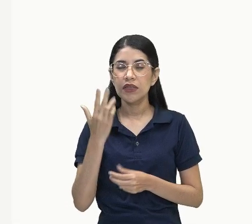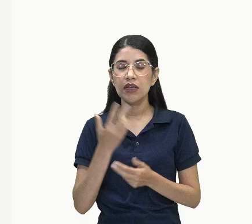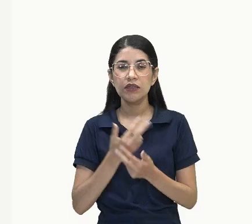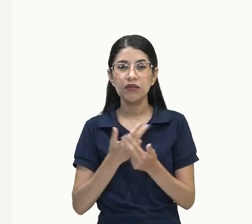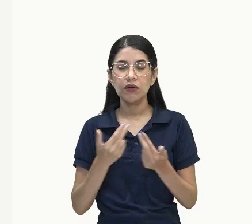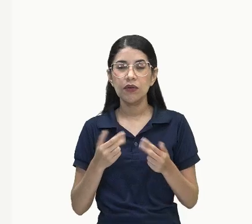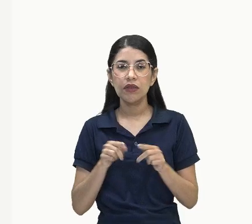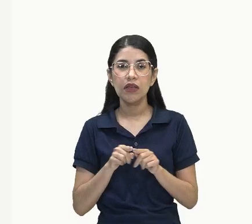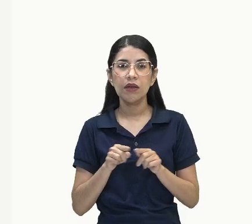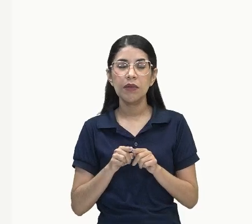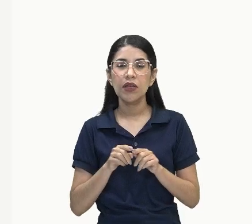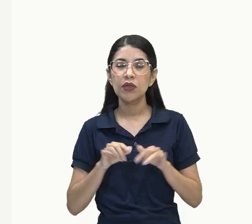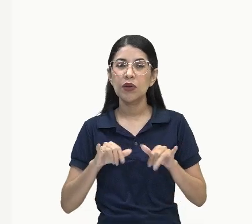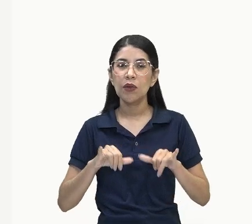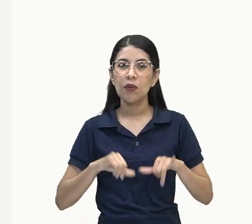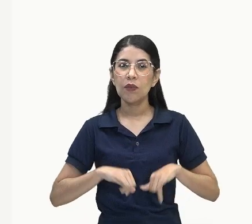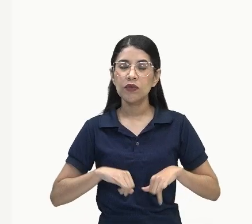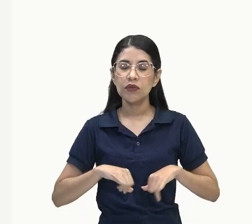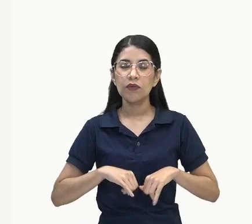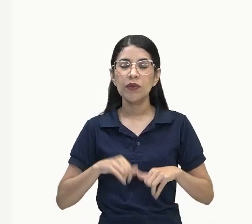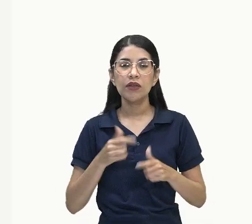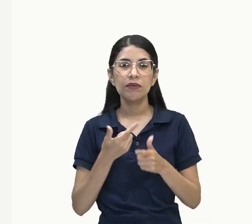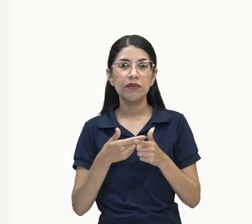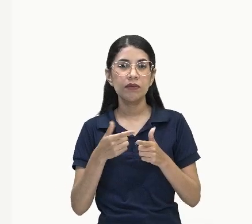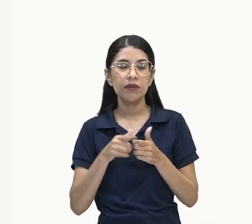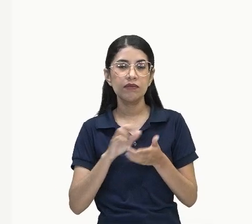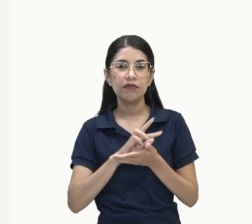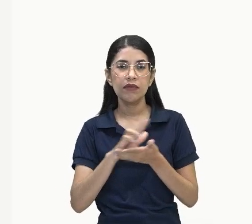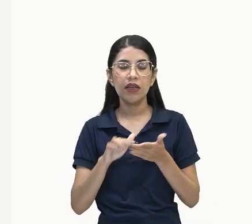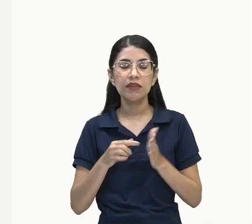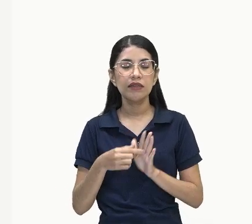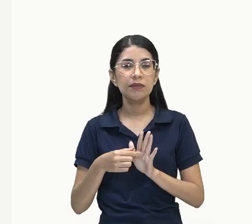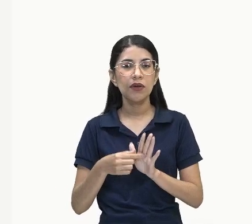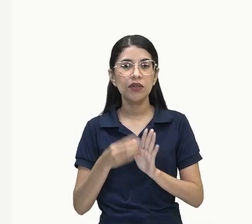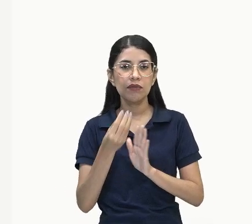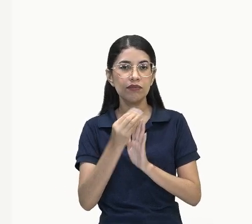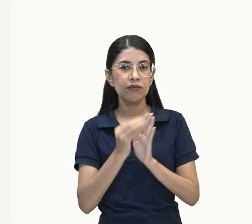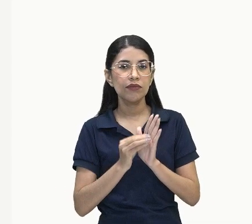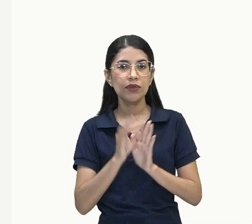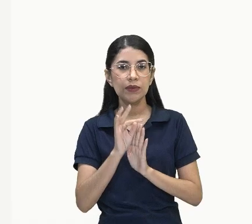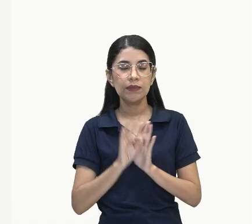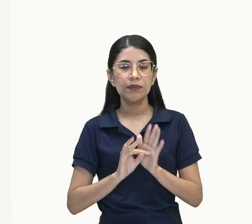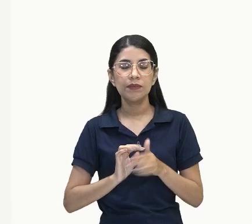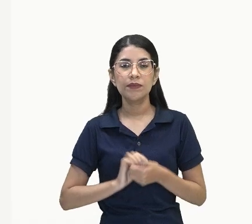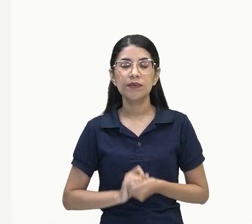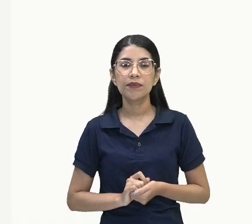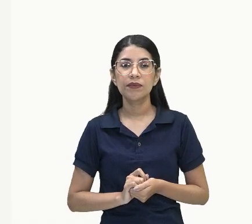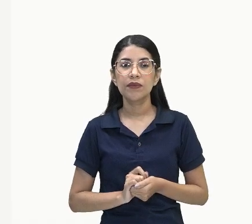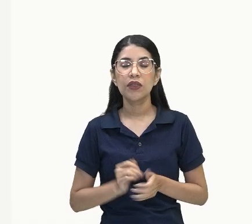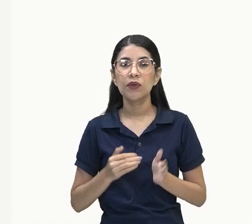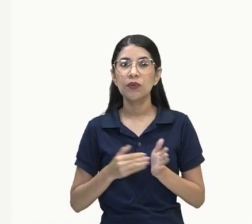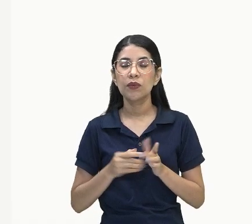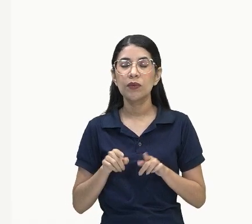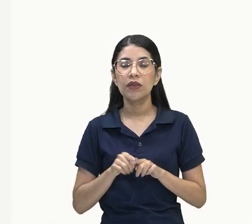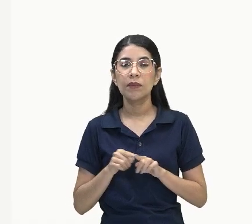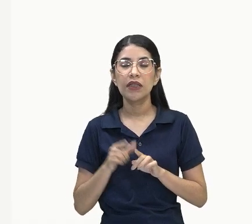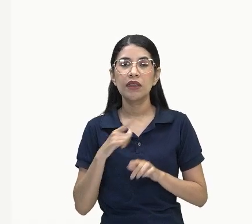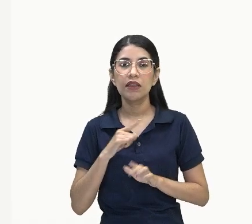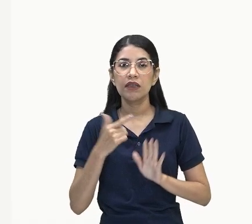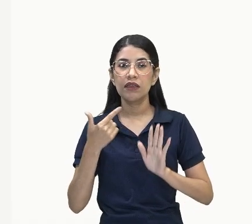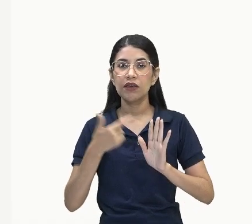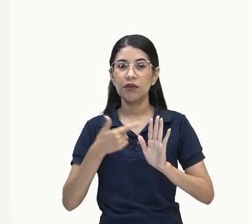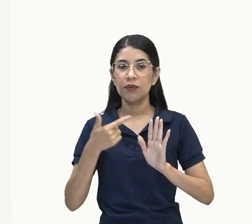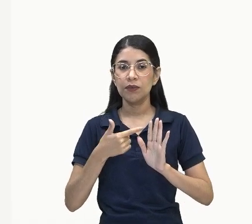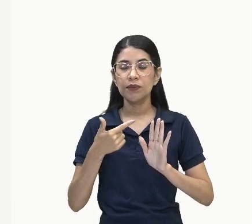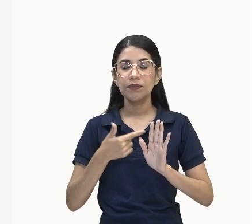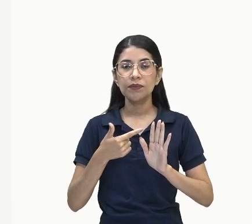suas mazelas. Ele vai mostrando o que acontece. E por último, nós temos a